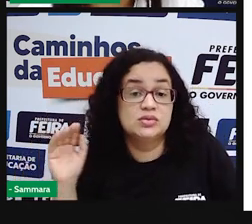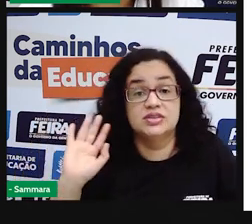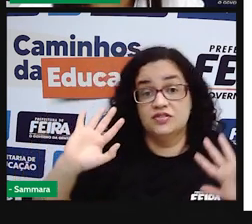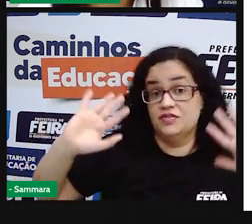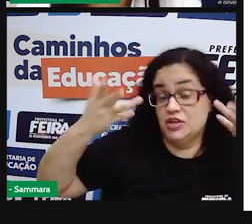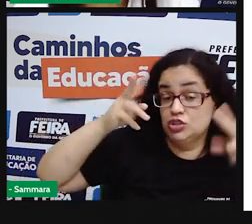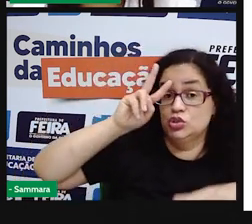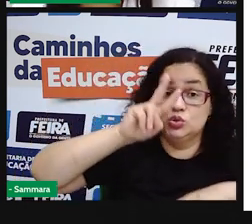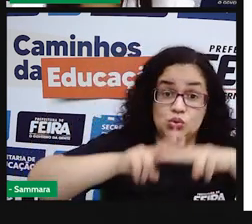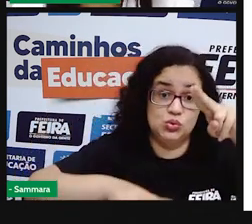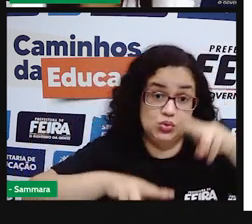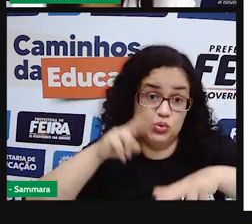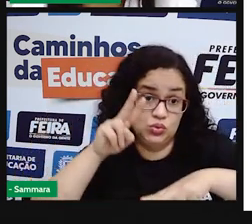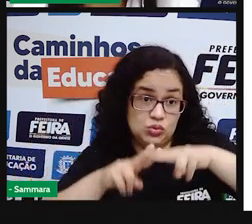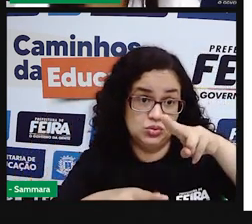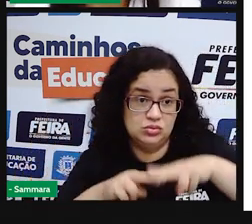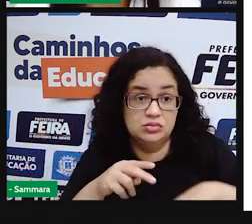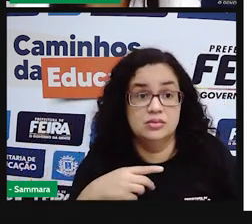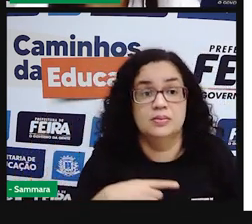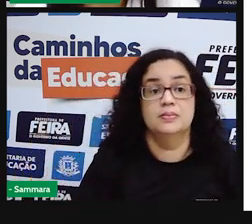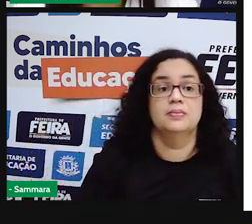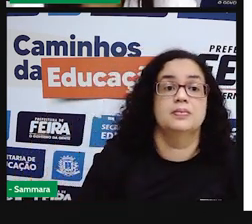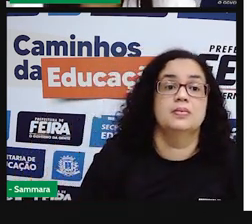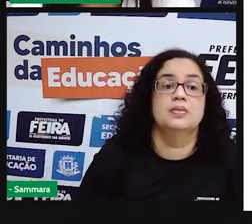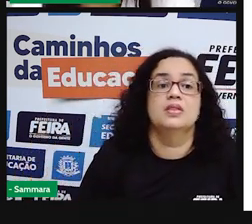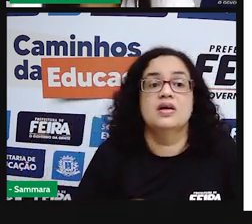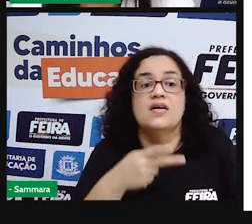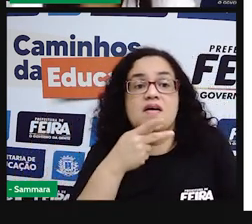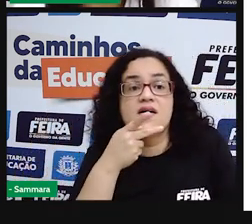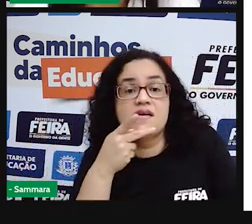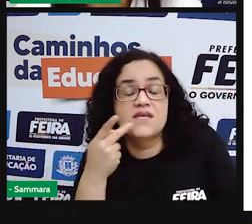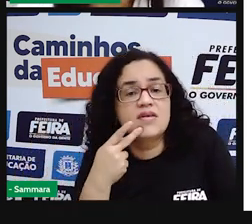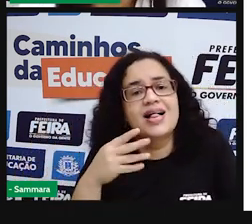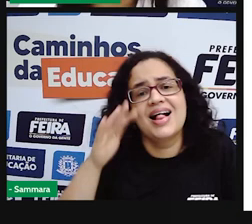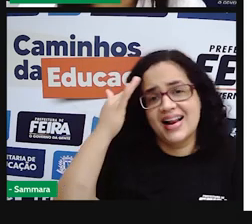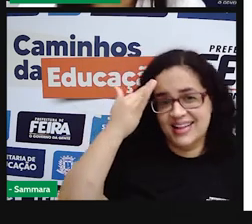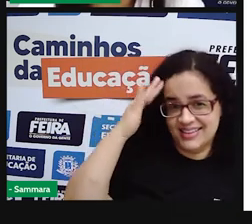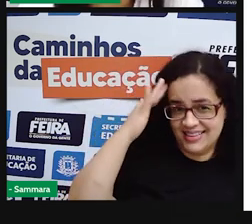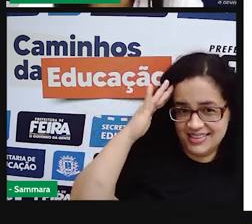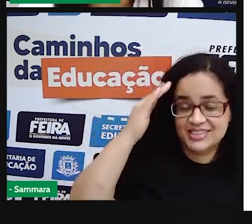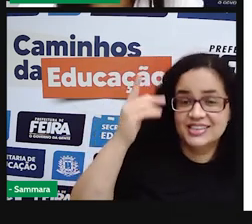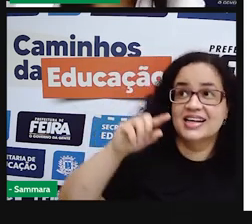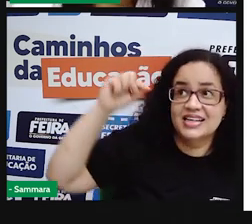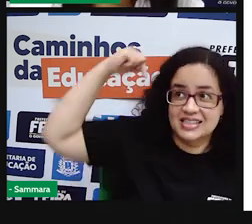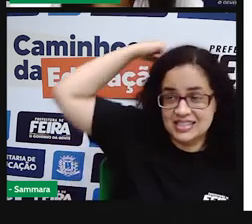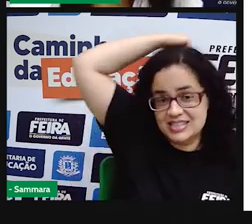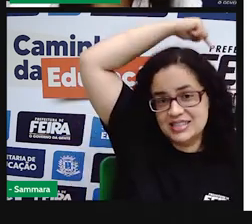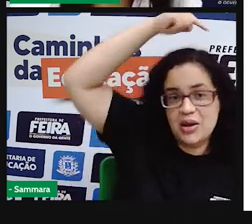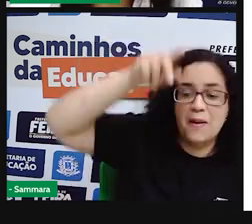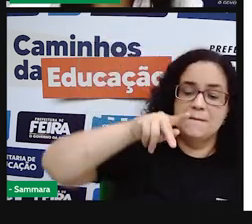juninas. E aí Chico diz, e de chave o senhor entende, né, São Pedro?